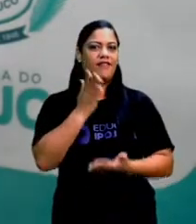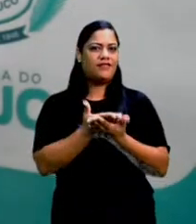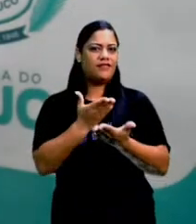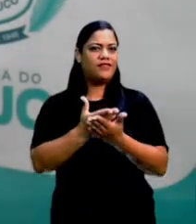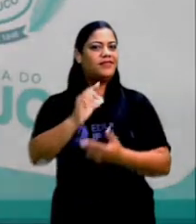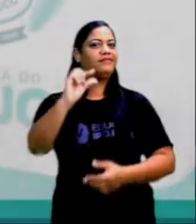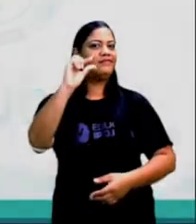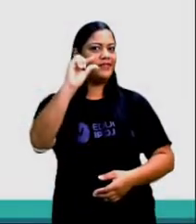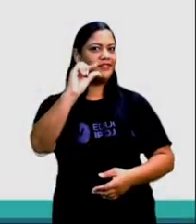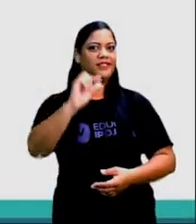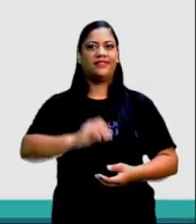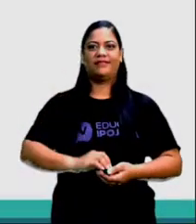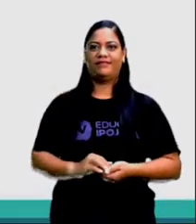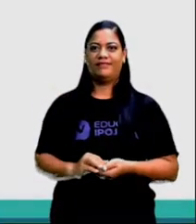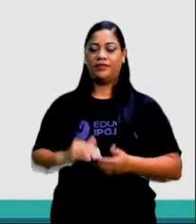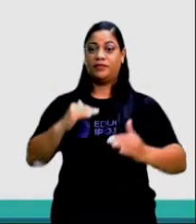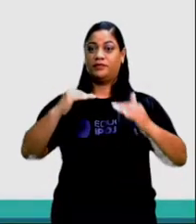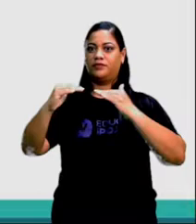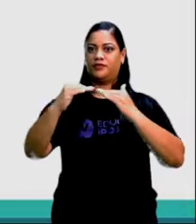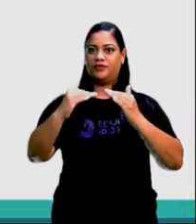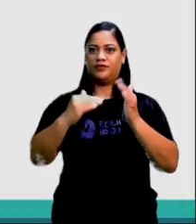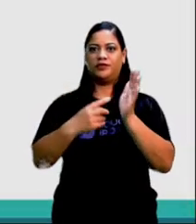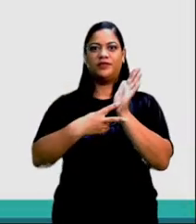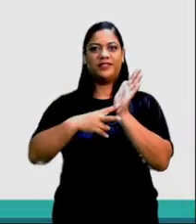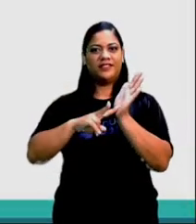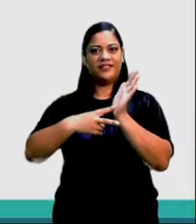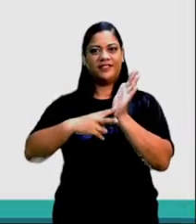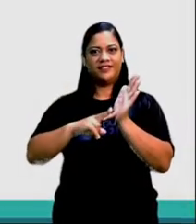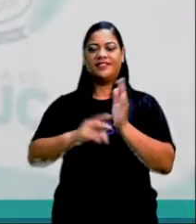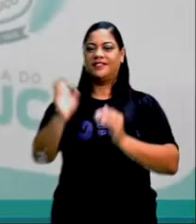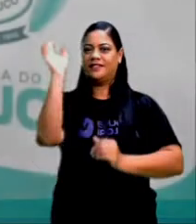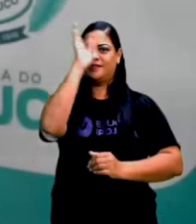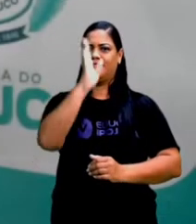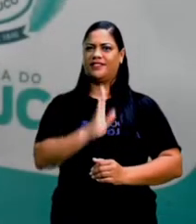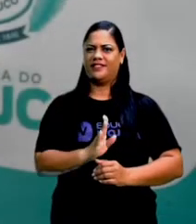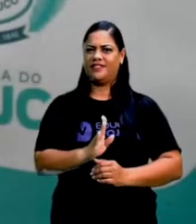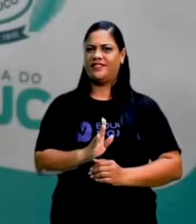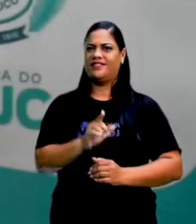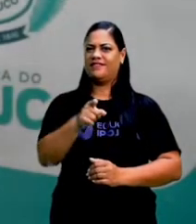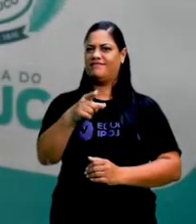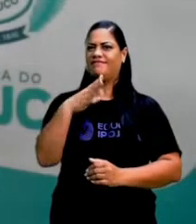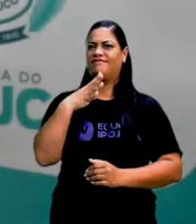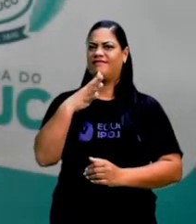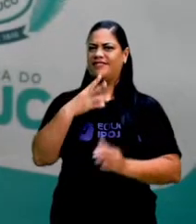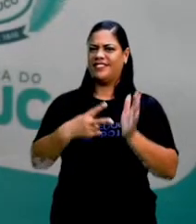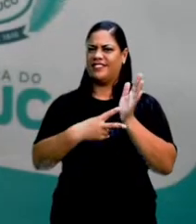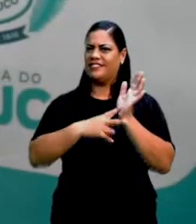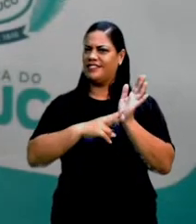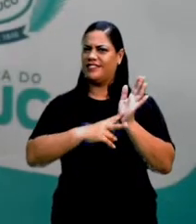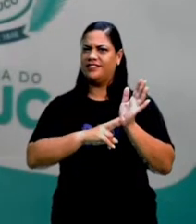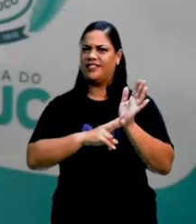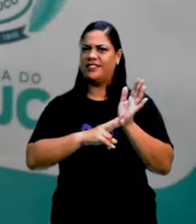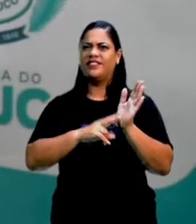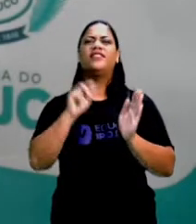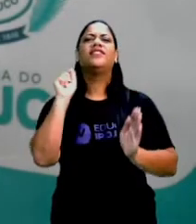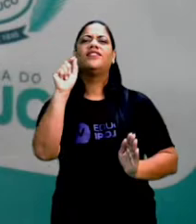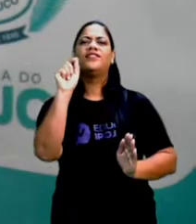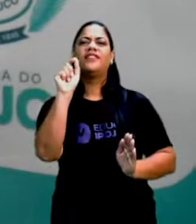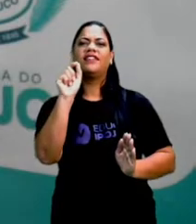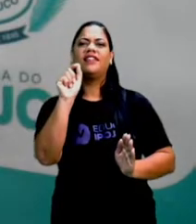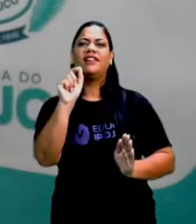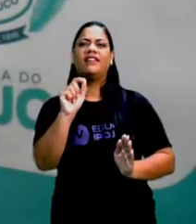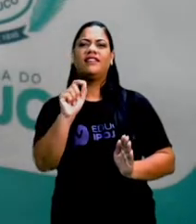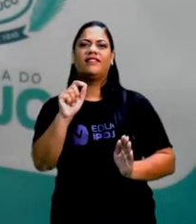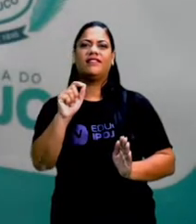um pouquinho sobre os movimentos sindicais brasileiros. Vocês já ouviram falar em sindicato? O que é o